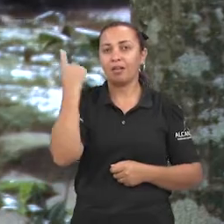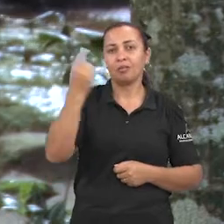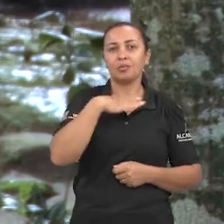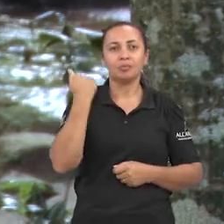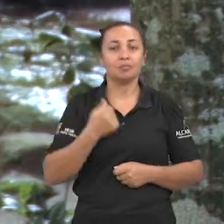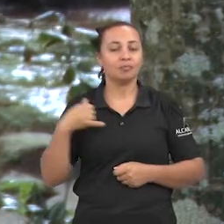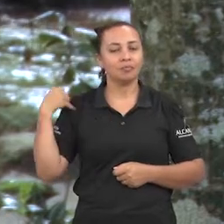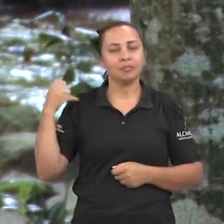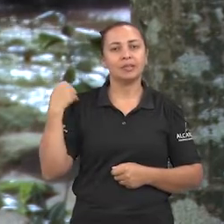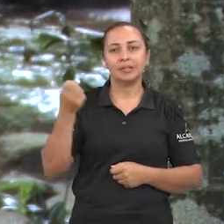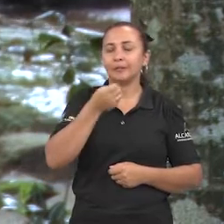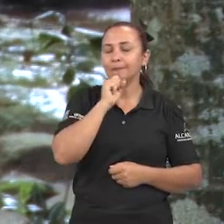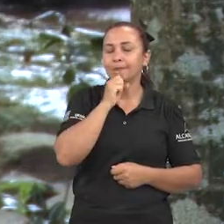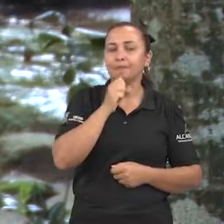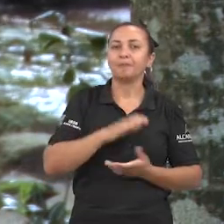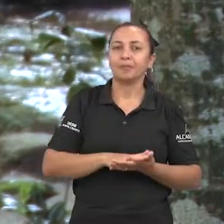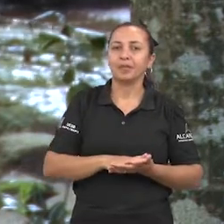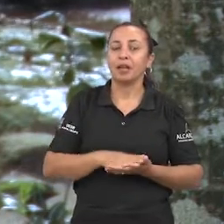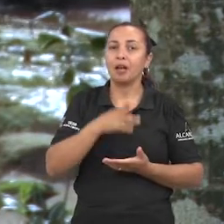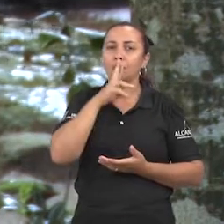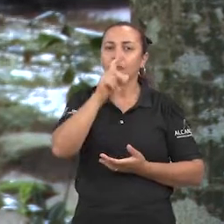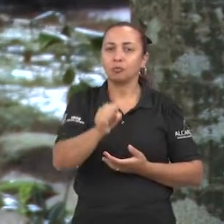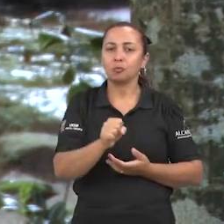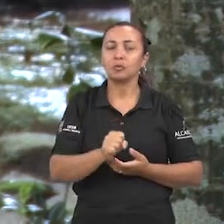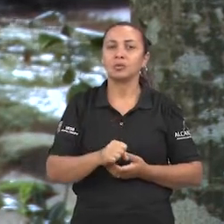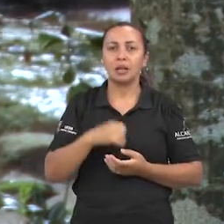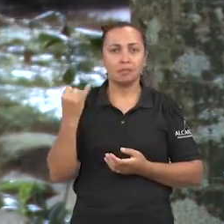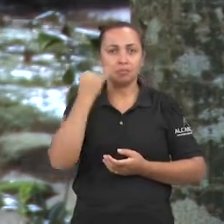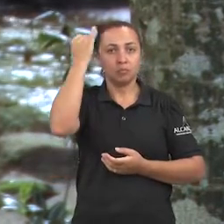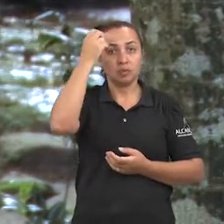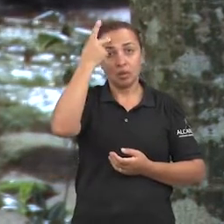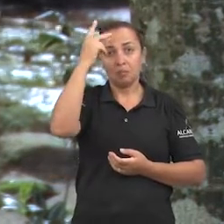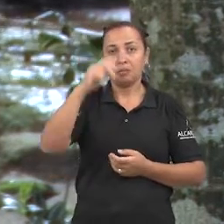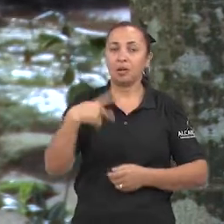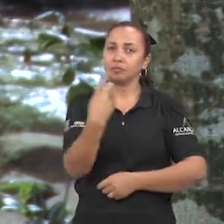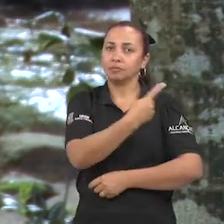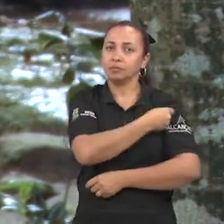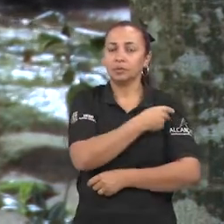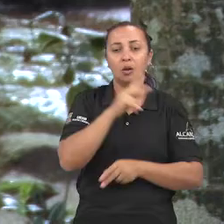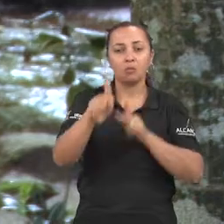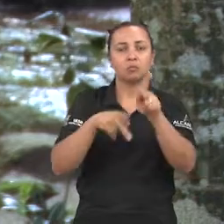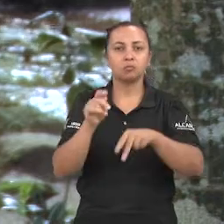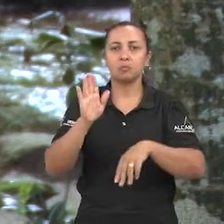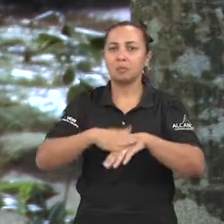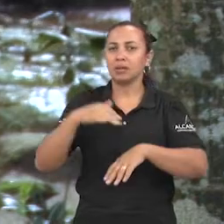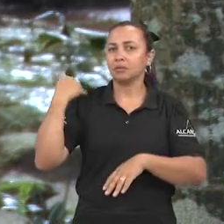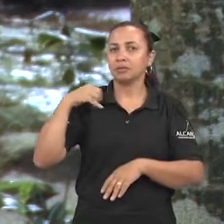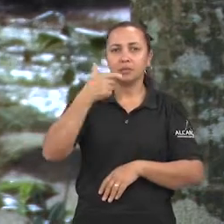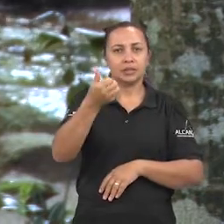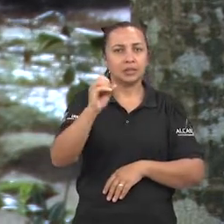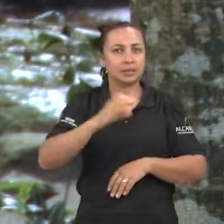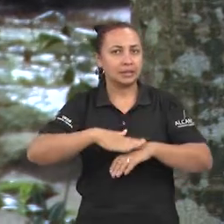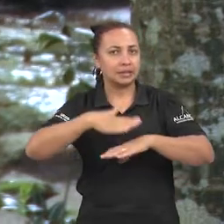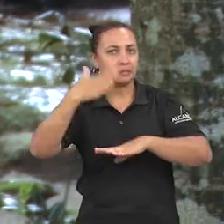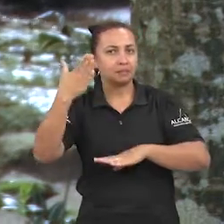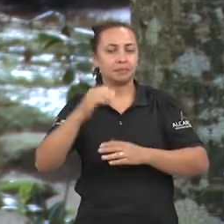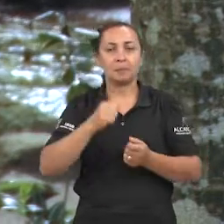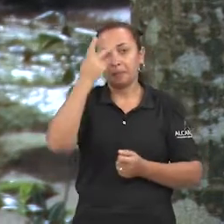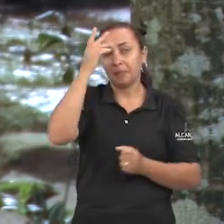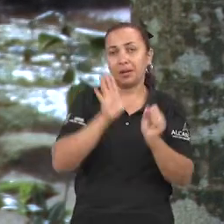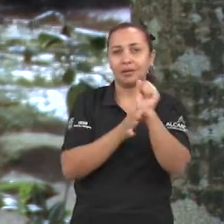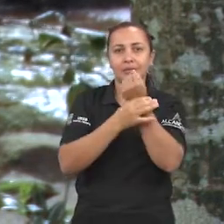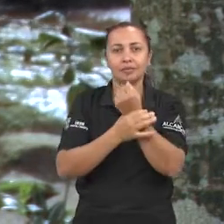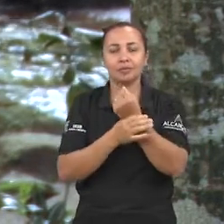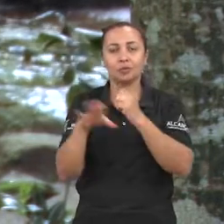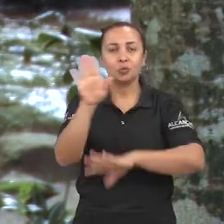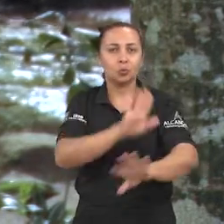etária reforça a prioridade dada à campanha de vacinação ao público acima de 60 anos, a fim de garantir a proteção individual